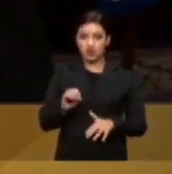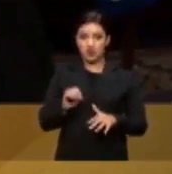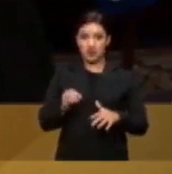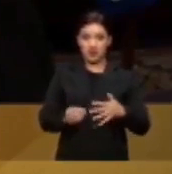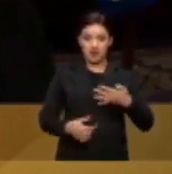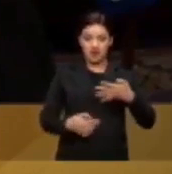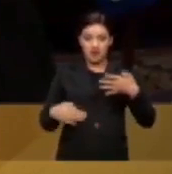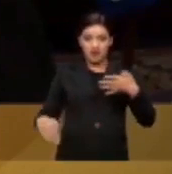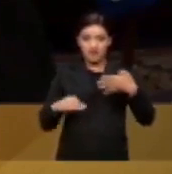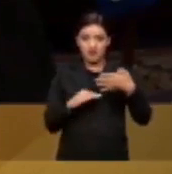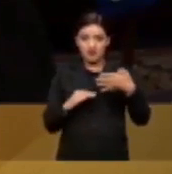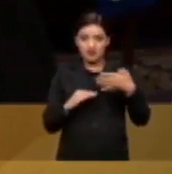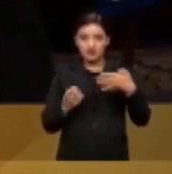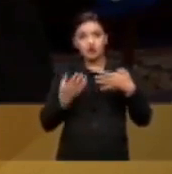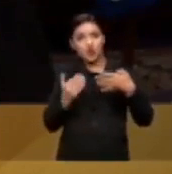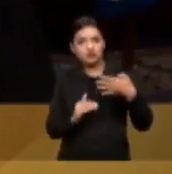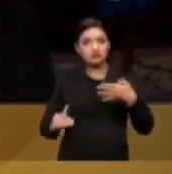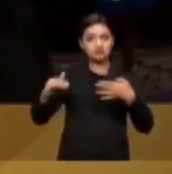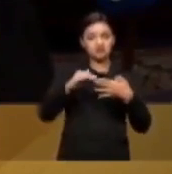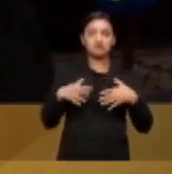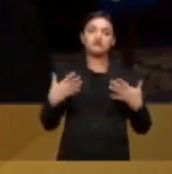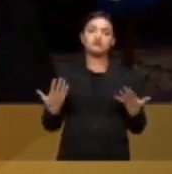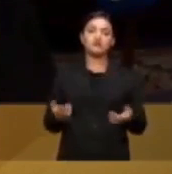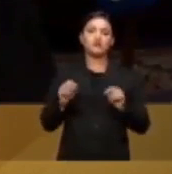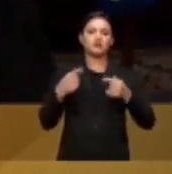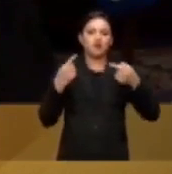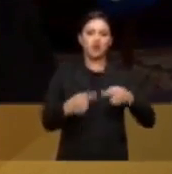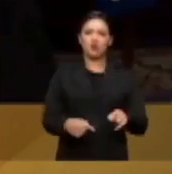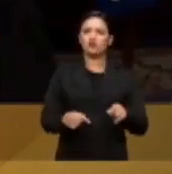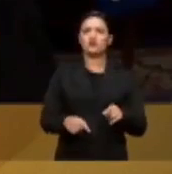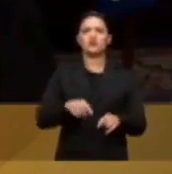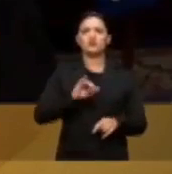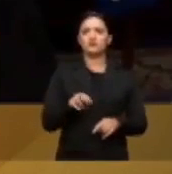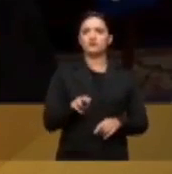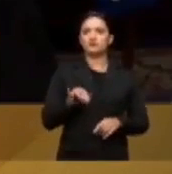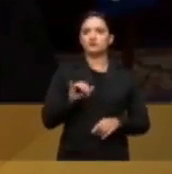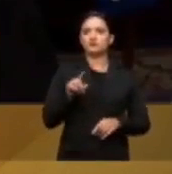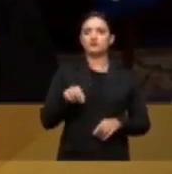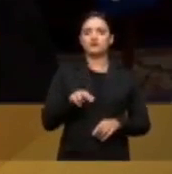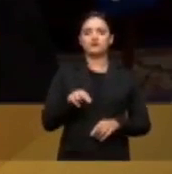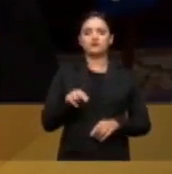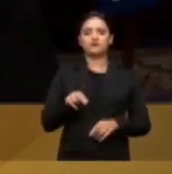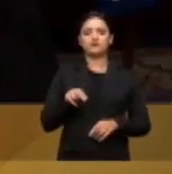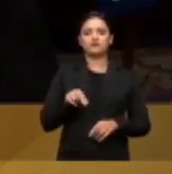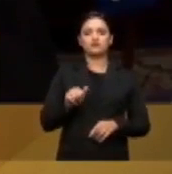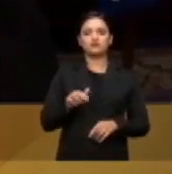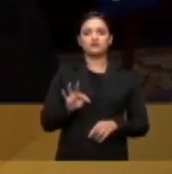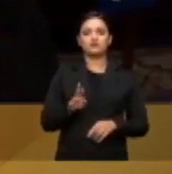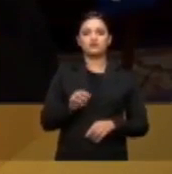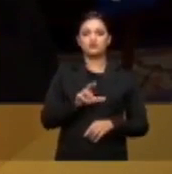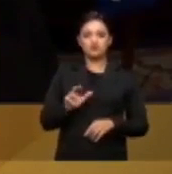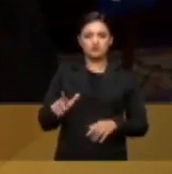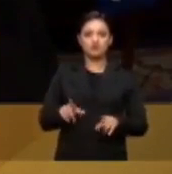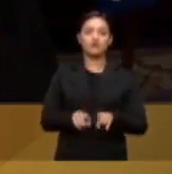RIT na Suprema Corte, no mínimo violaria o princípio do juiz natural, além da além